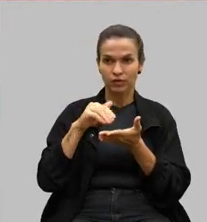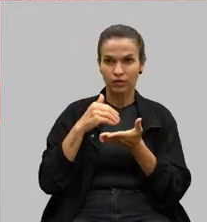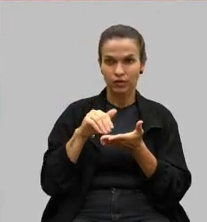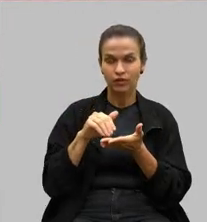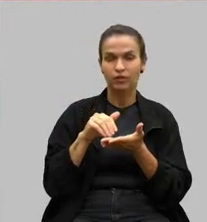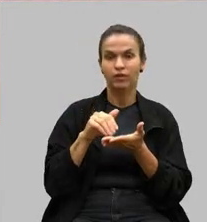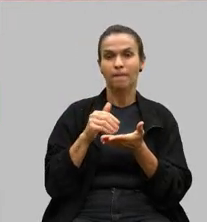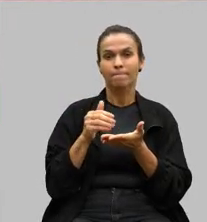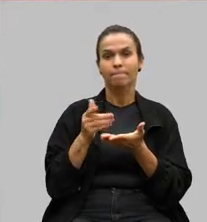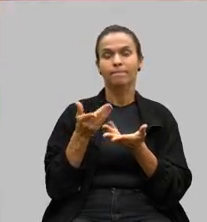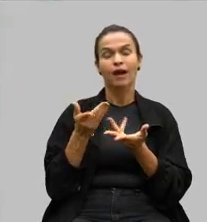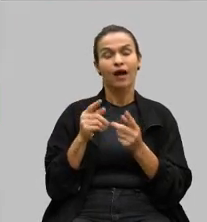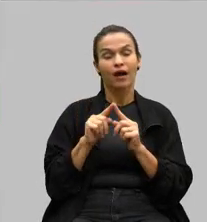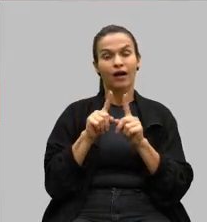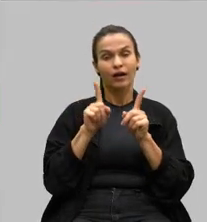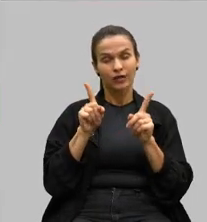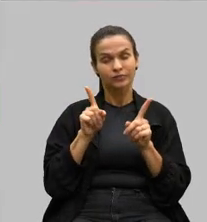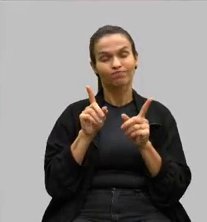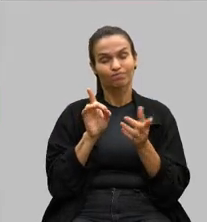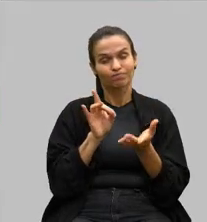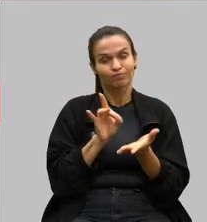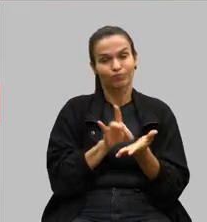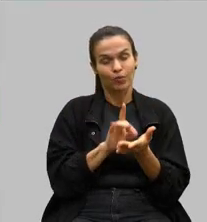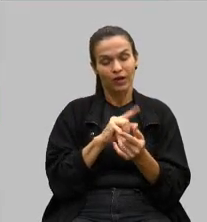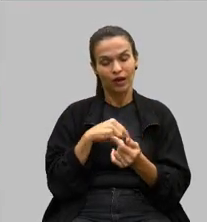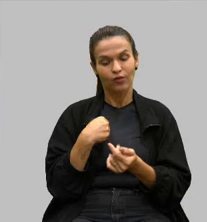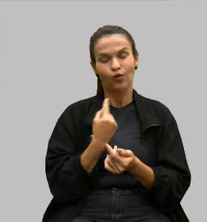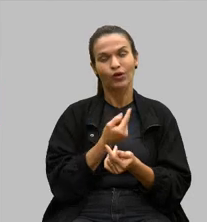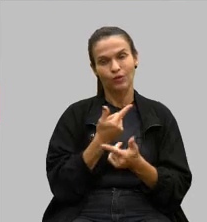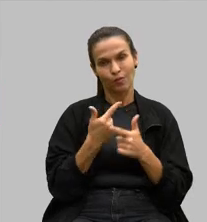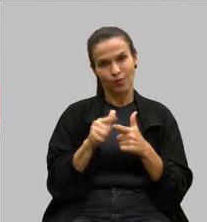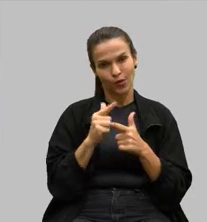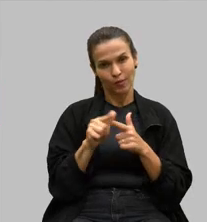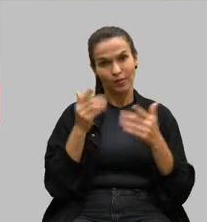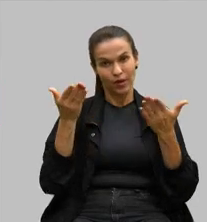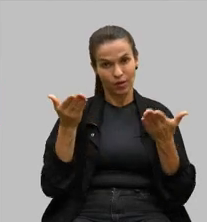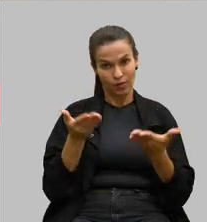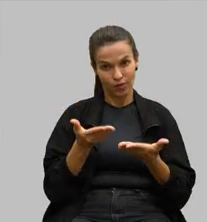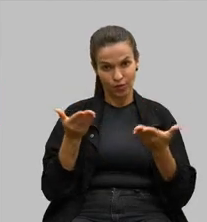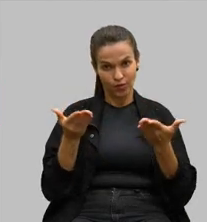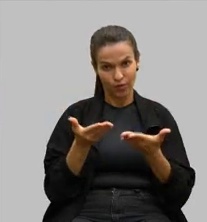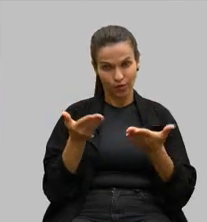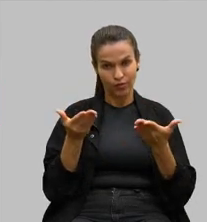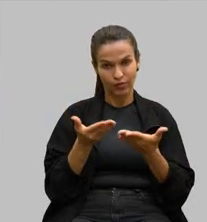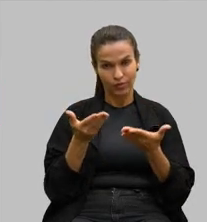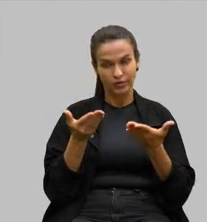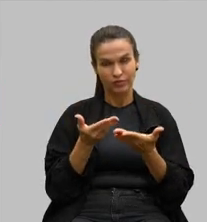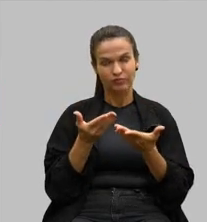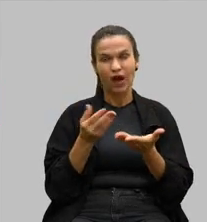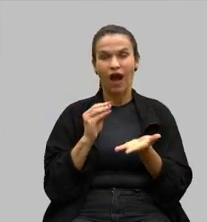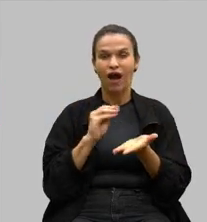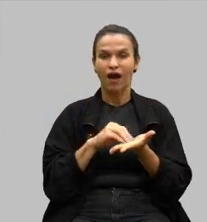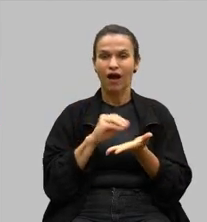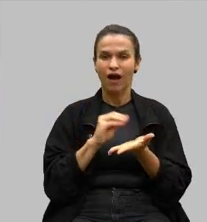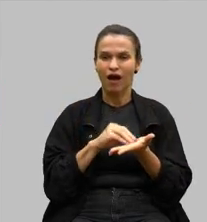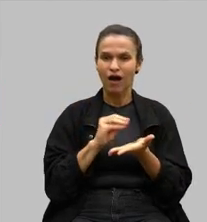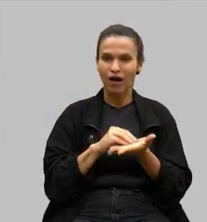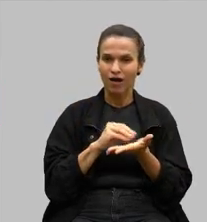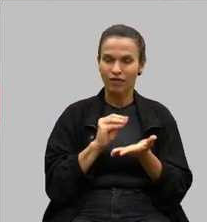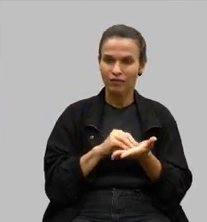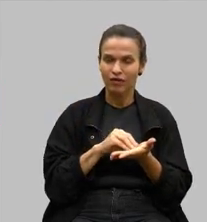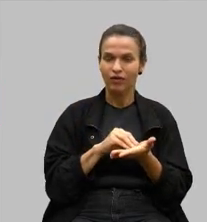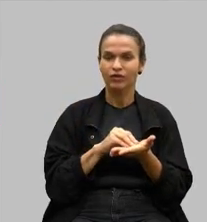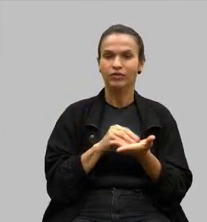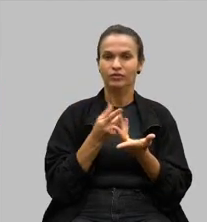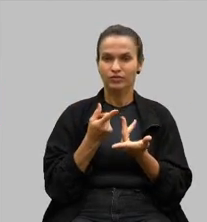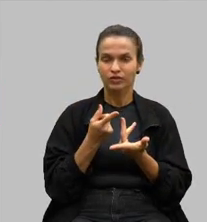secretarias mas realmente para nós é um problema hoje a insuficiência de Quadros